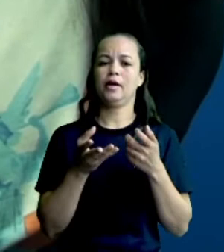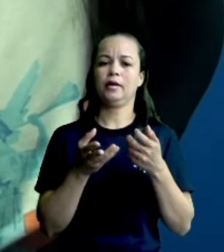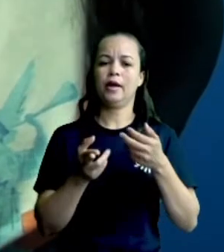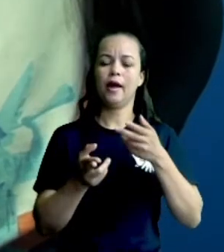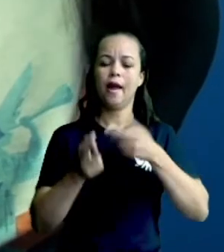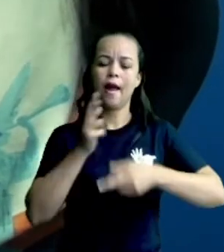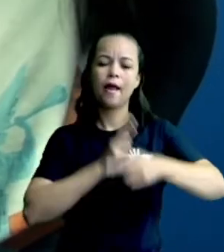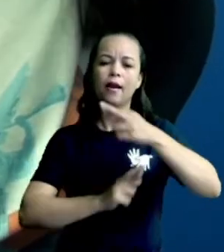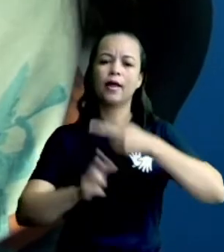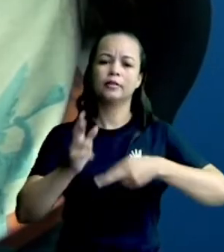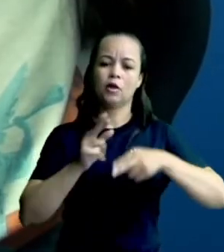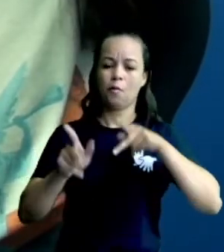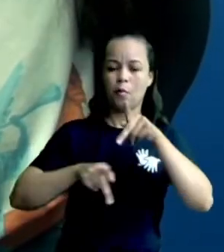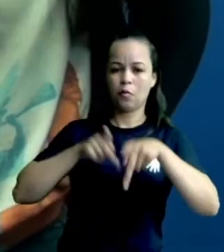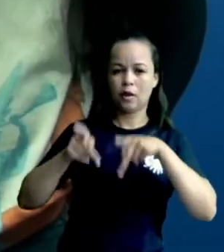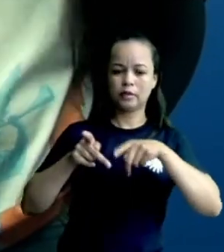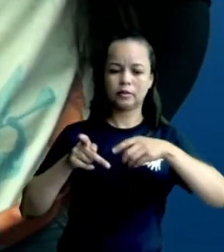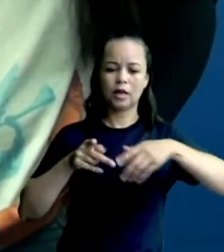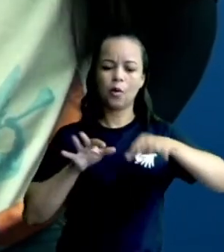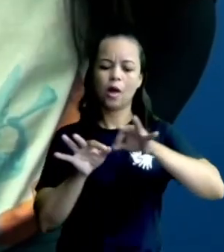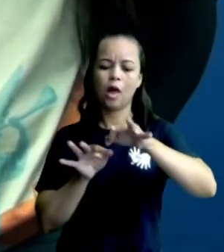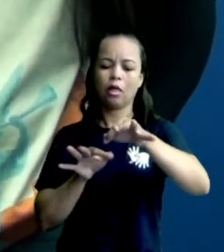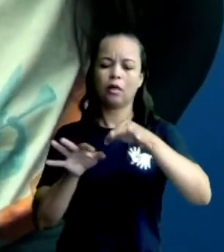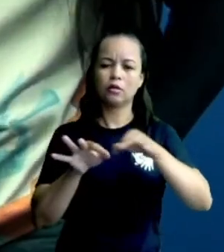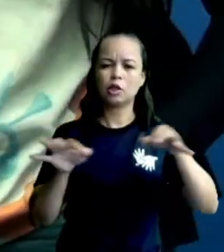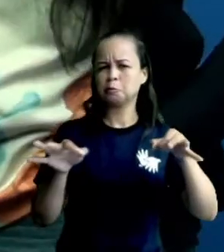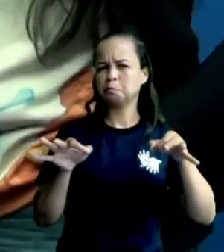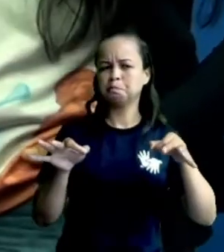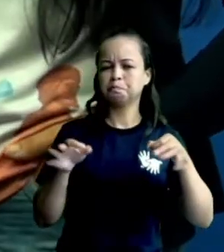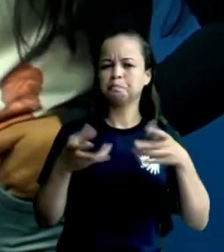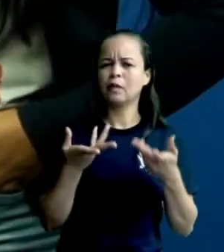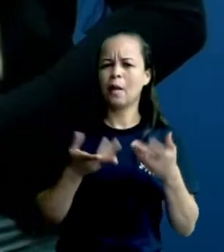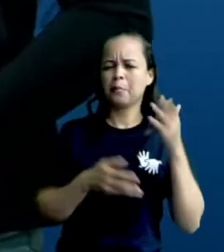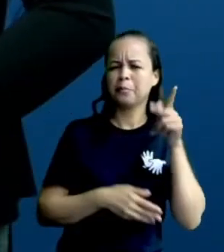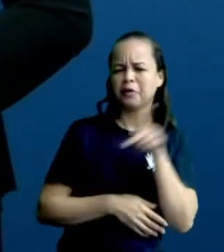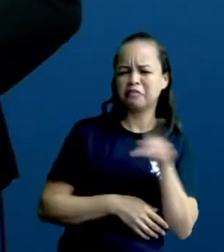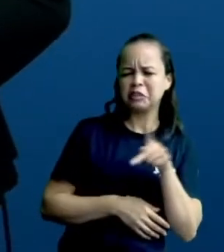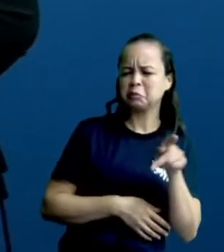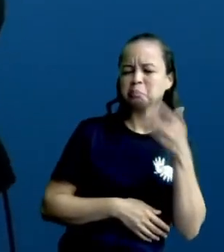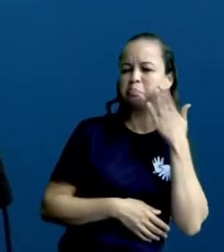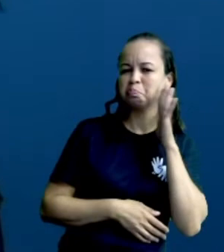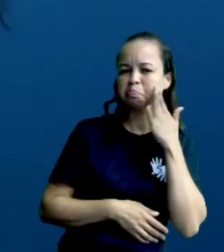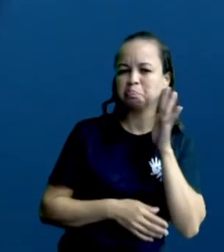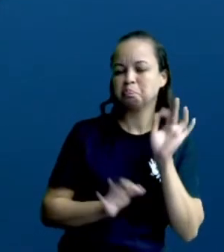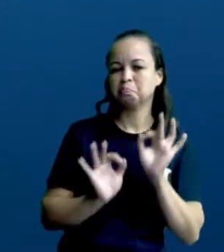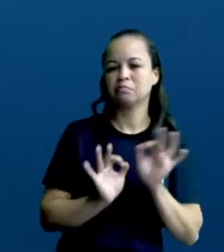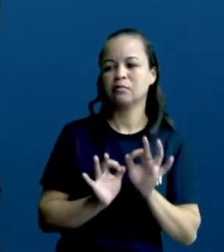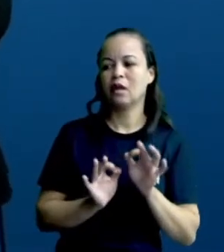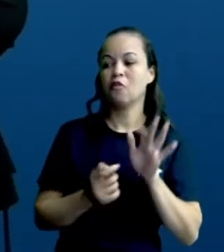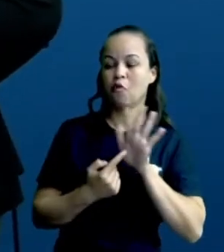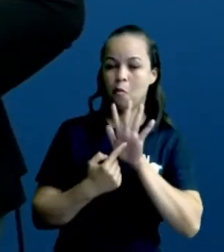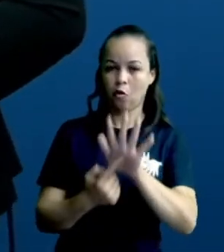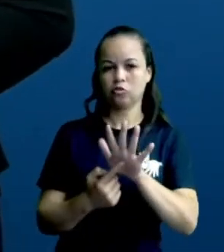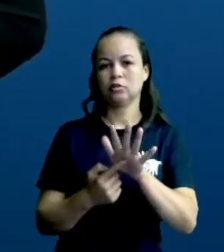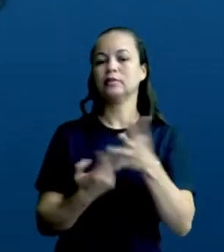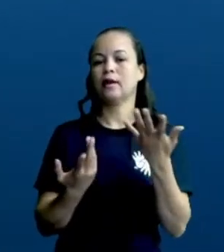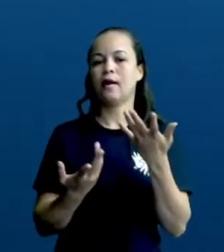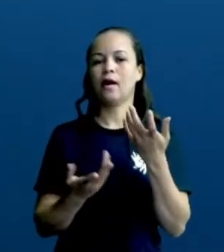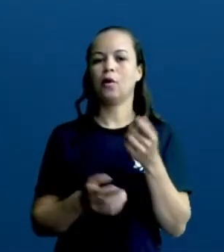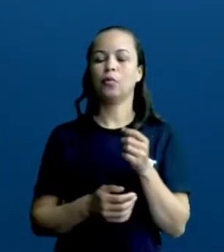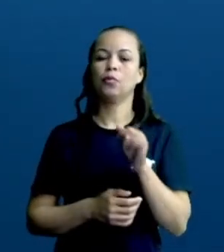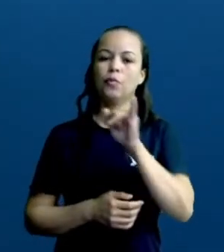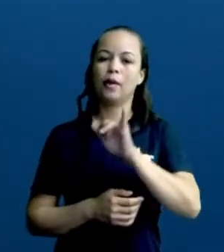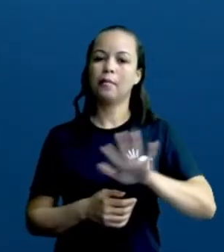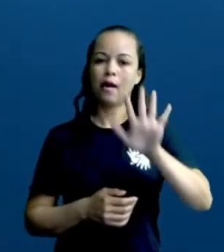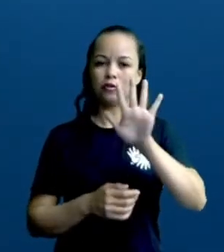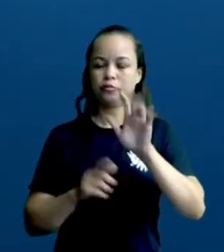território. Então, professora, eu ainda não entendi. Ó, vou mostrar aqui um desenho, tá? Ó, imagina